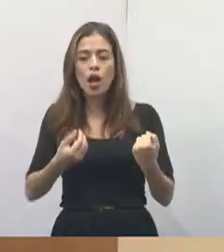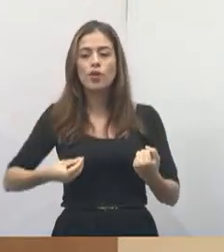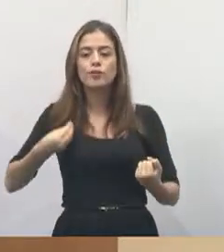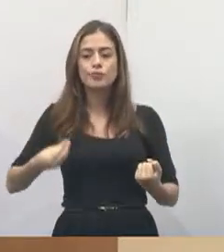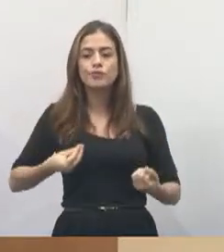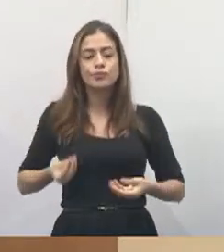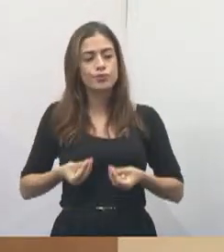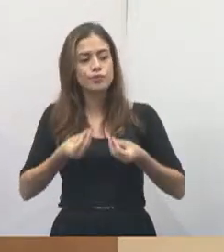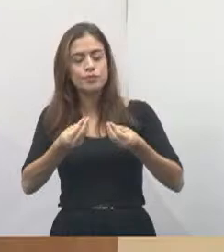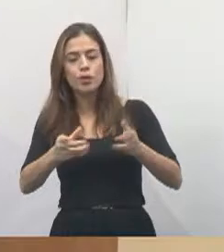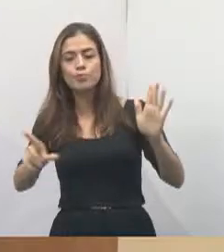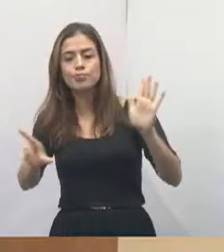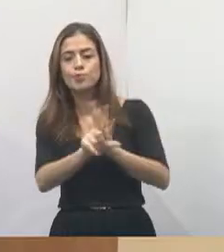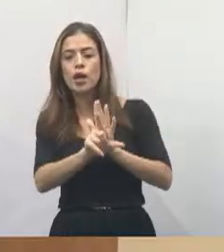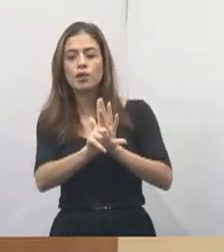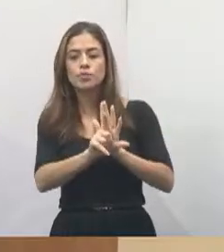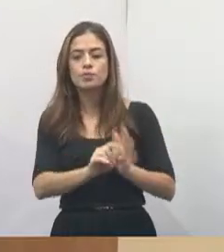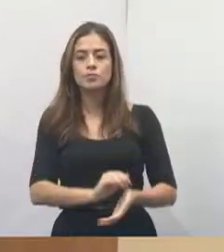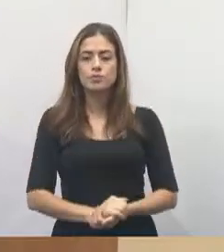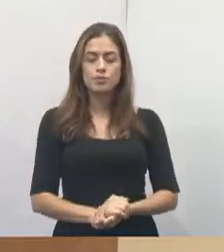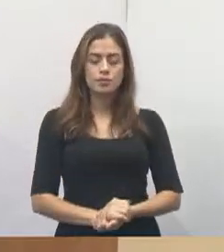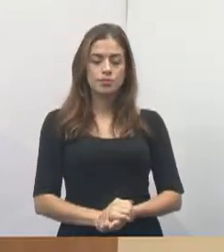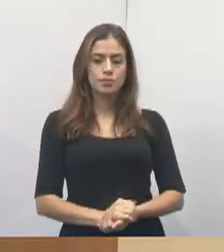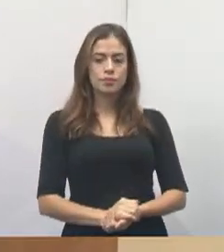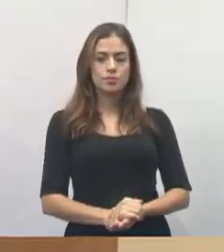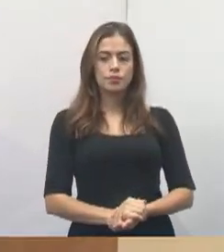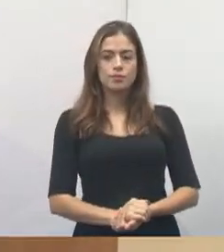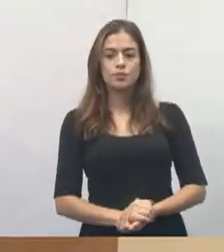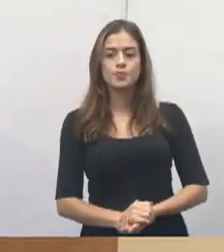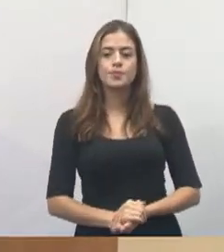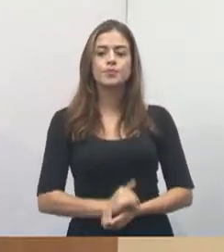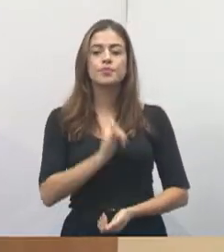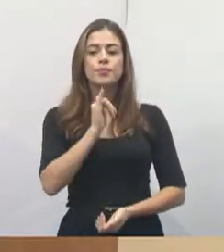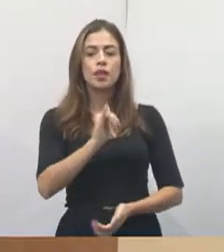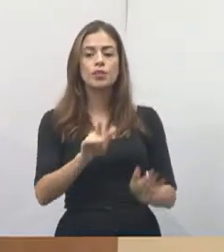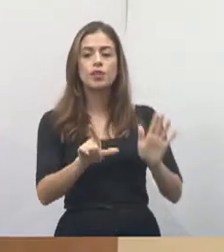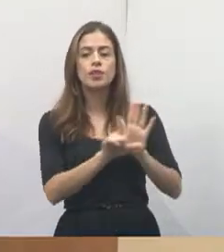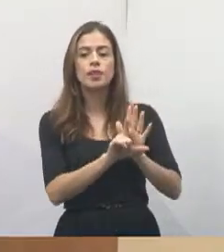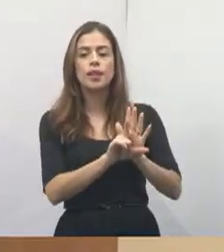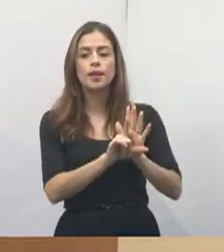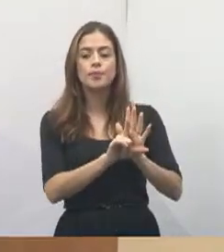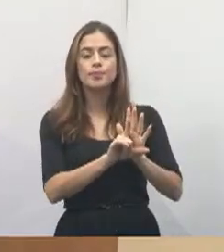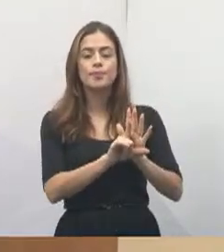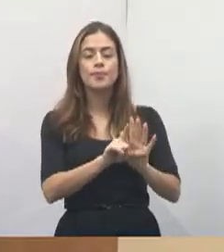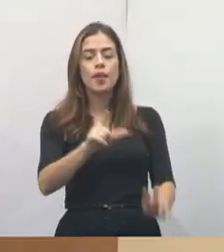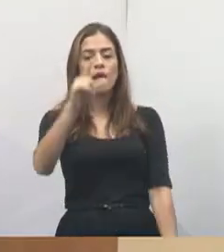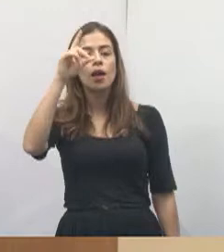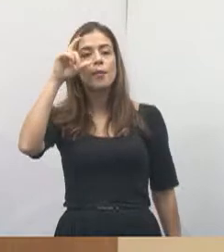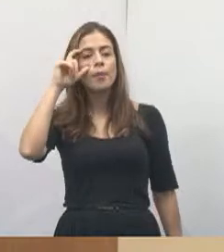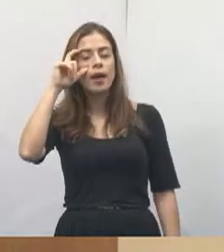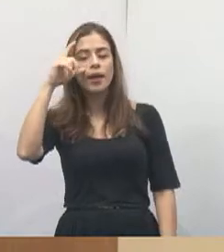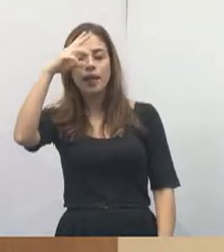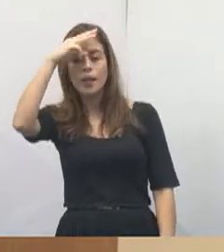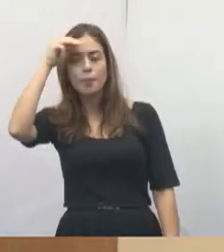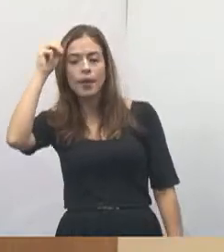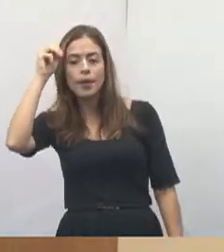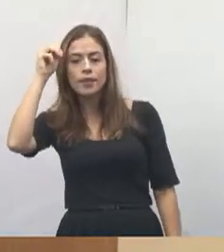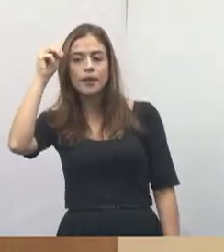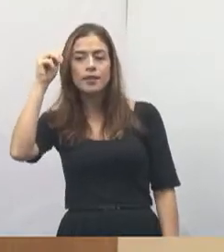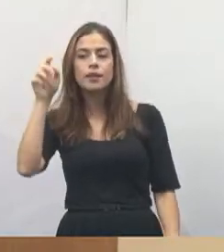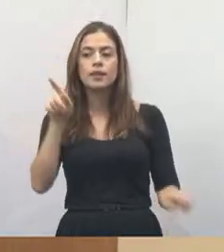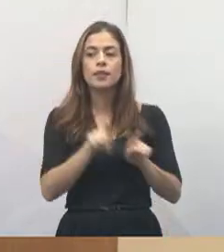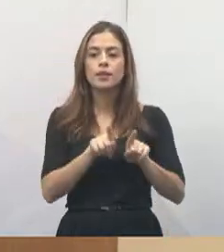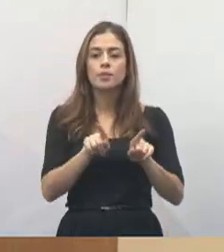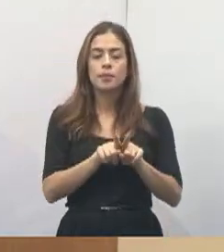útil a essas leis. E falando de leis, além da Lei Maria da Penha, a gente pode citar também a Lei